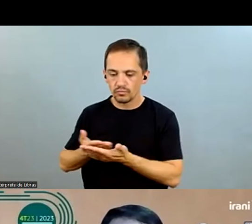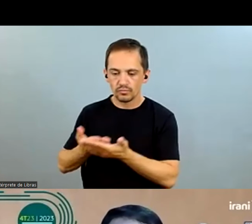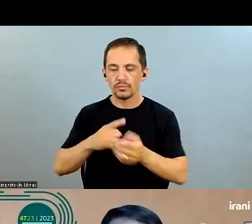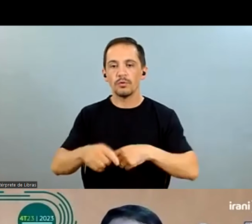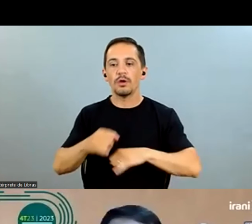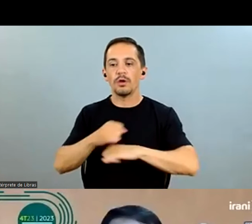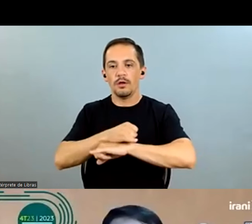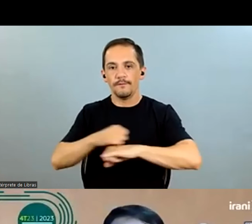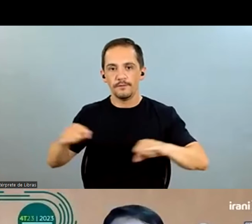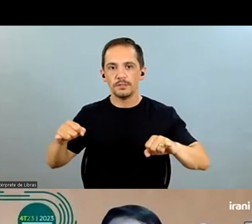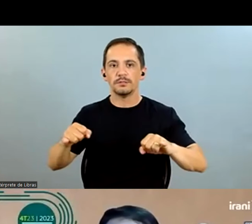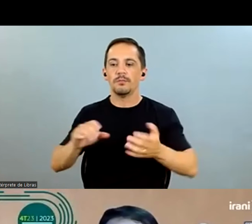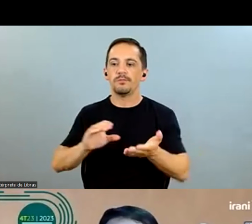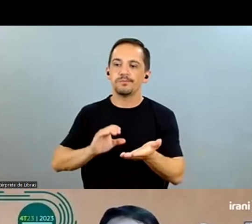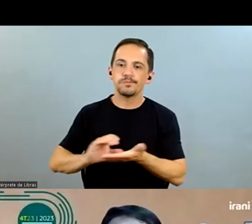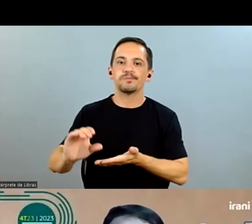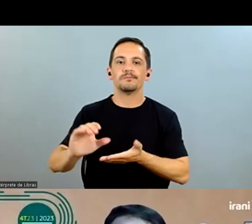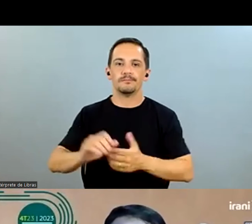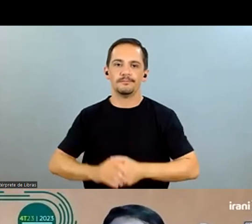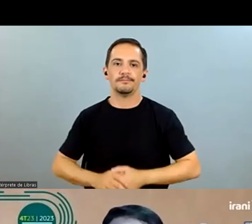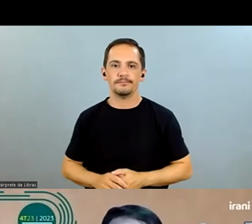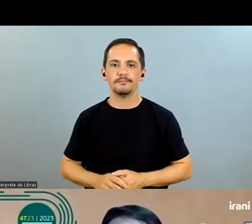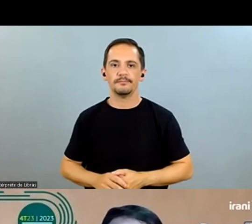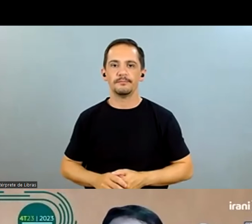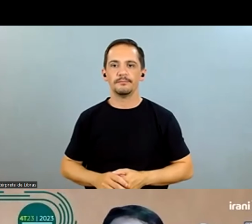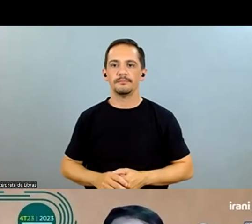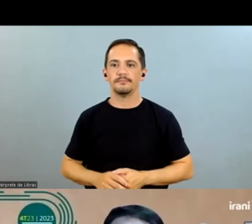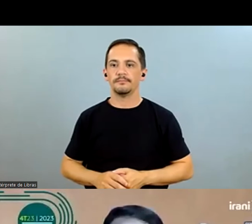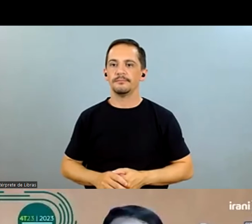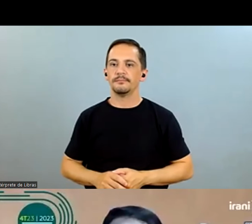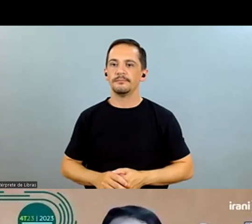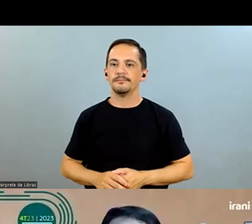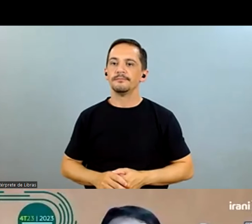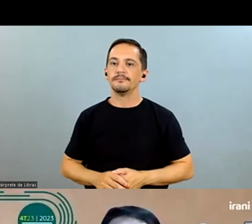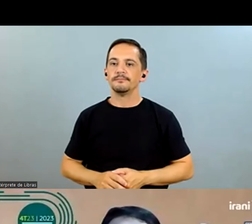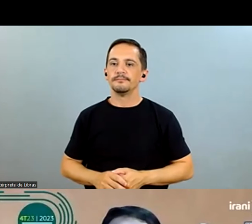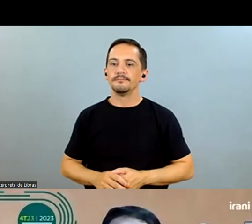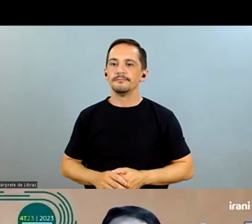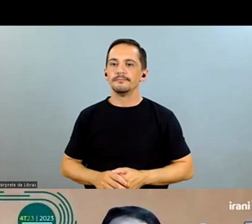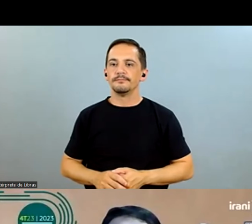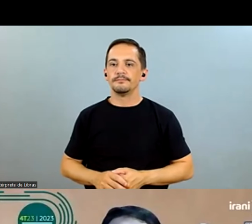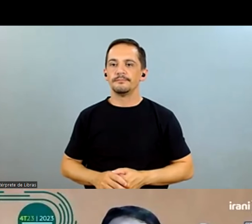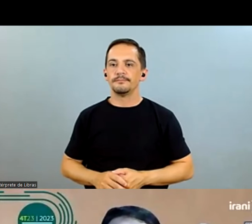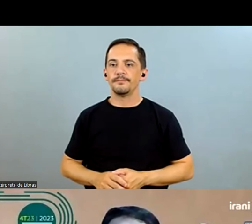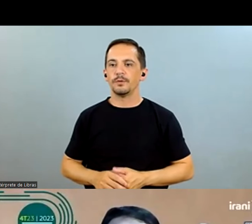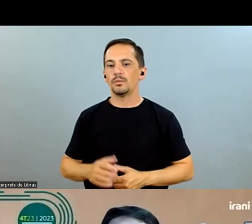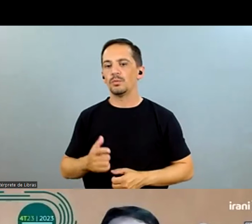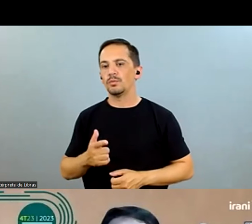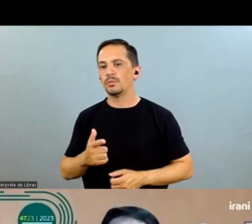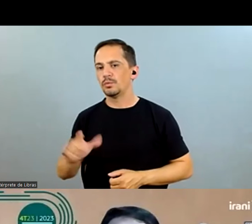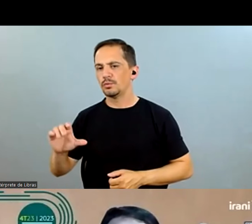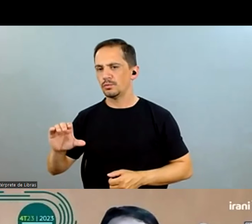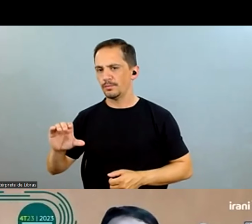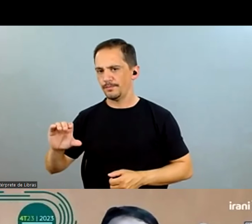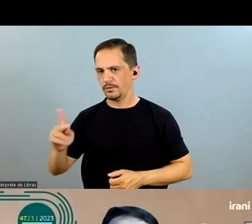o nosso próximo ciclo de investimento orgânico né Eh o Shin tudo bem Shin também tá